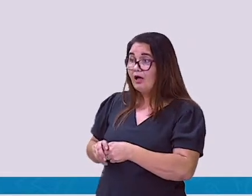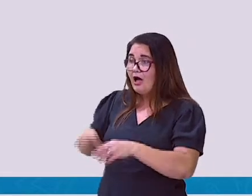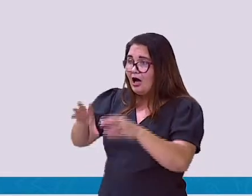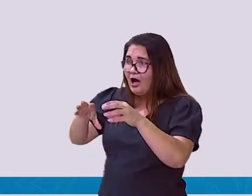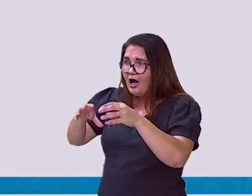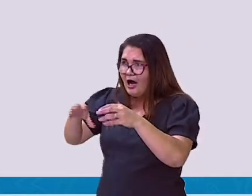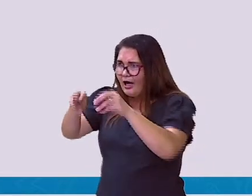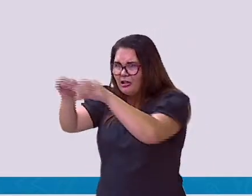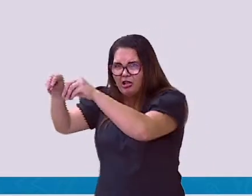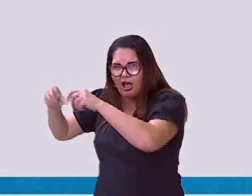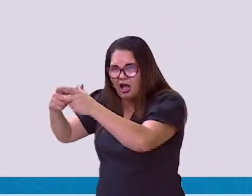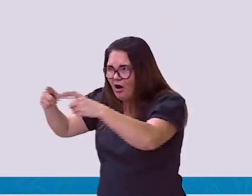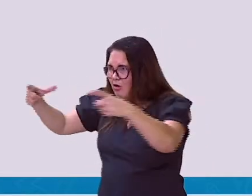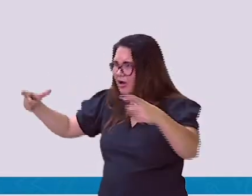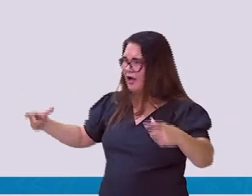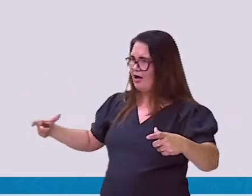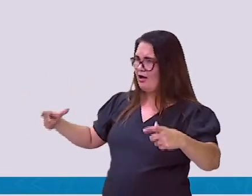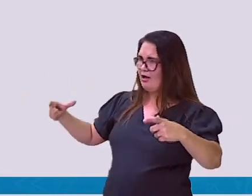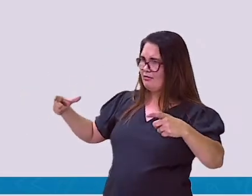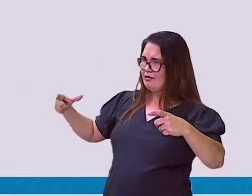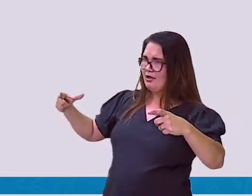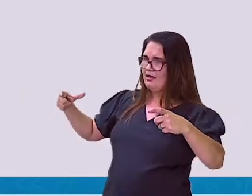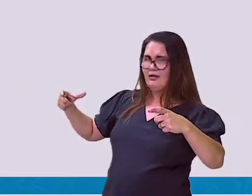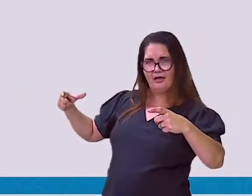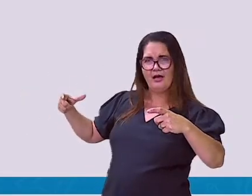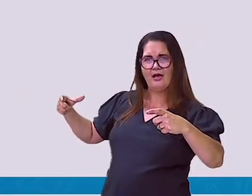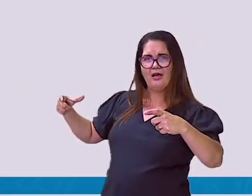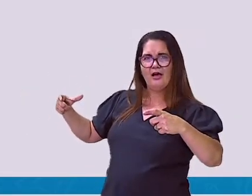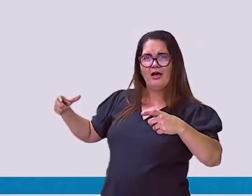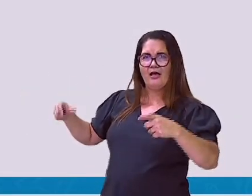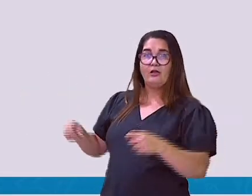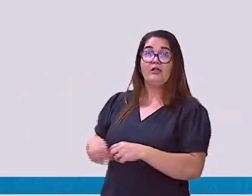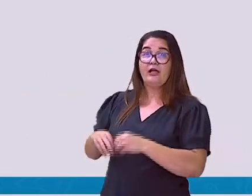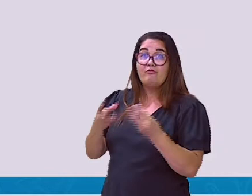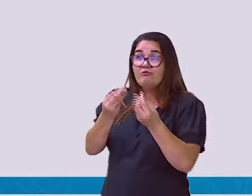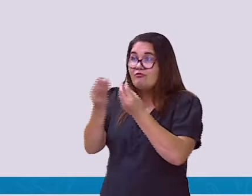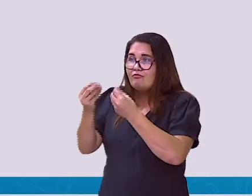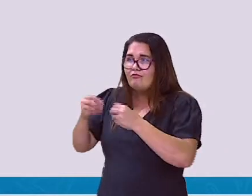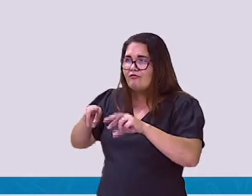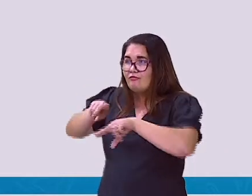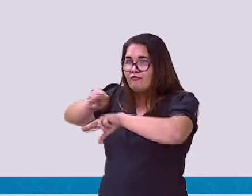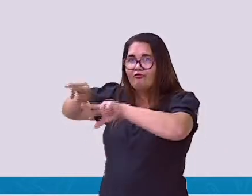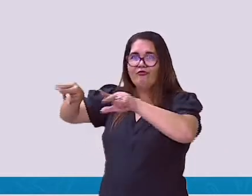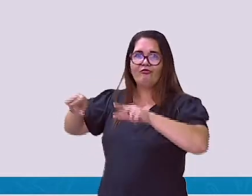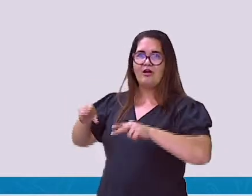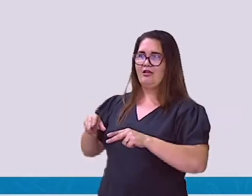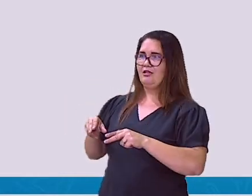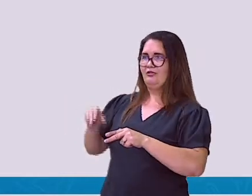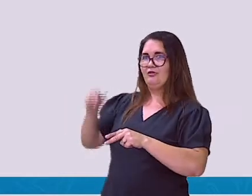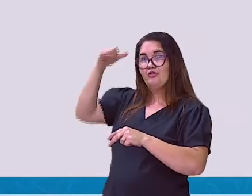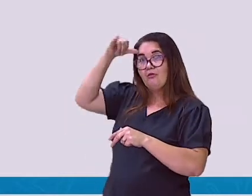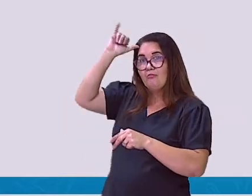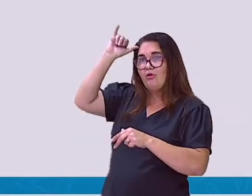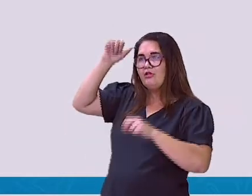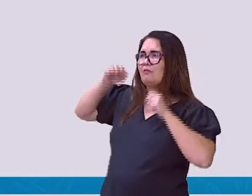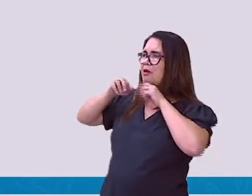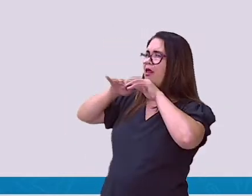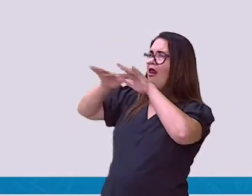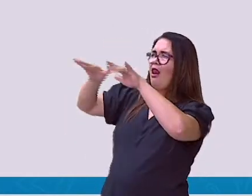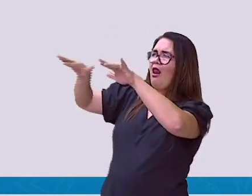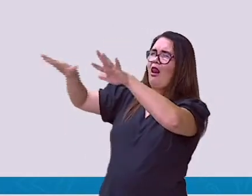Deixa pastando. Lá na Europa, o que eles não têm é espaço. O que eles